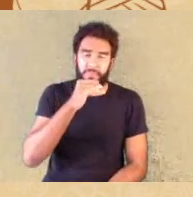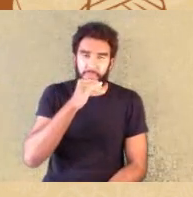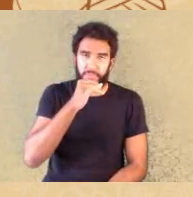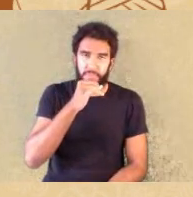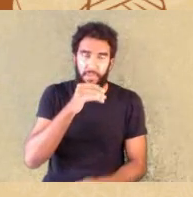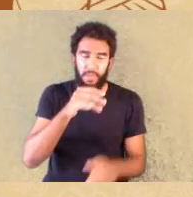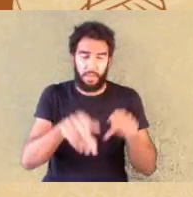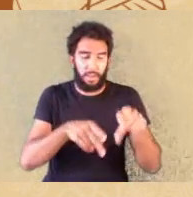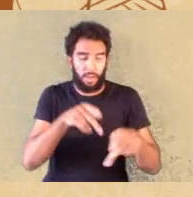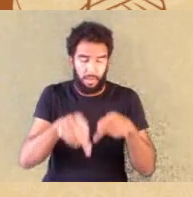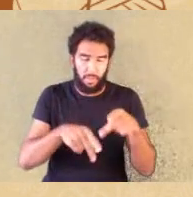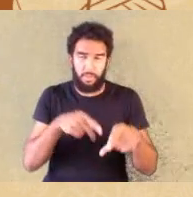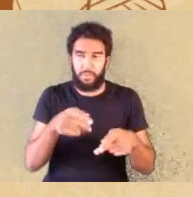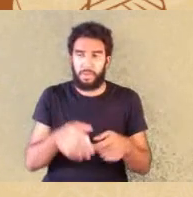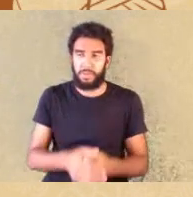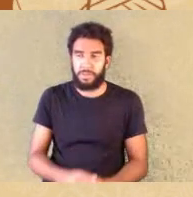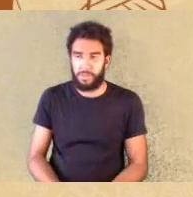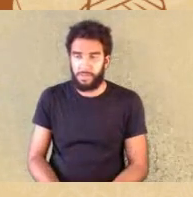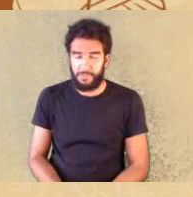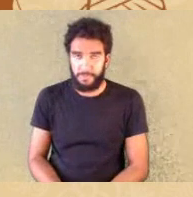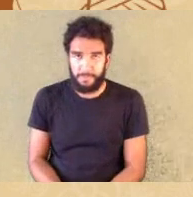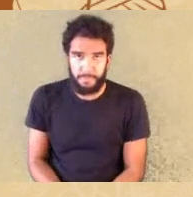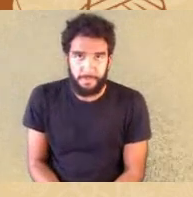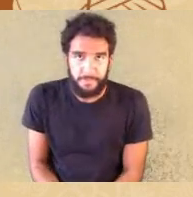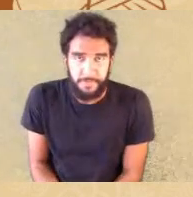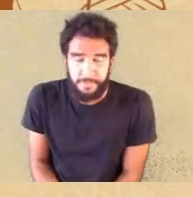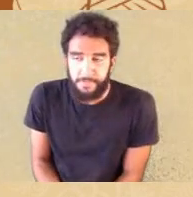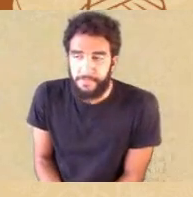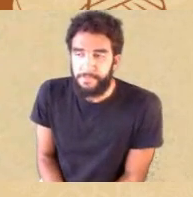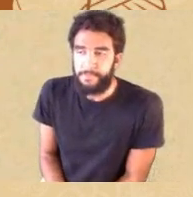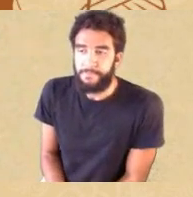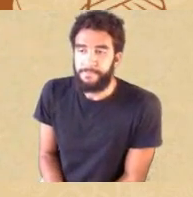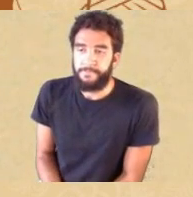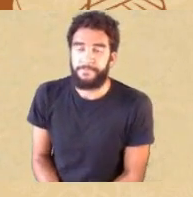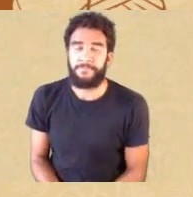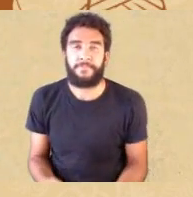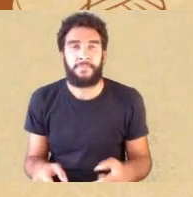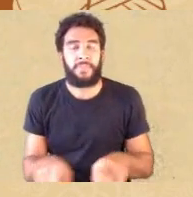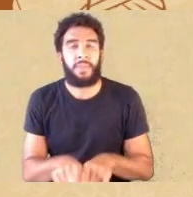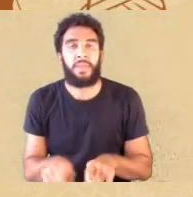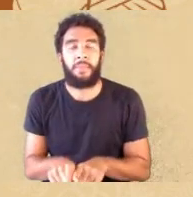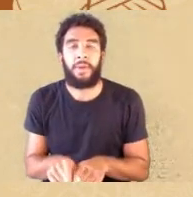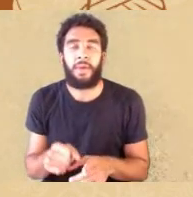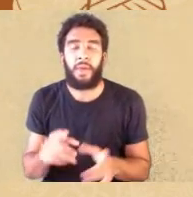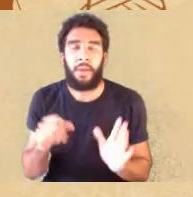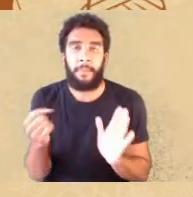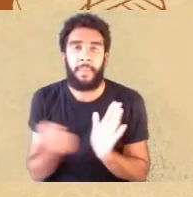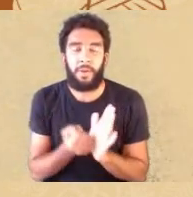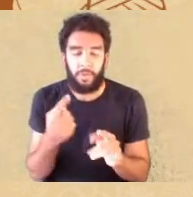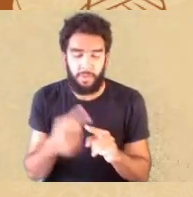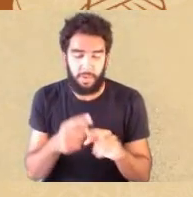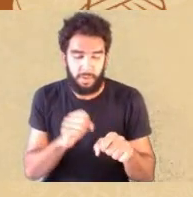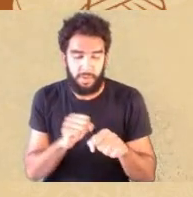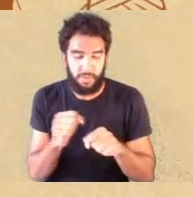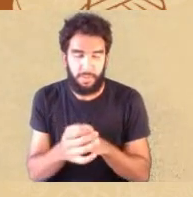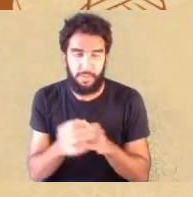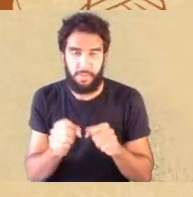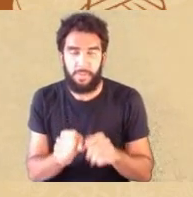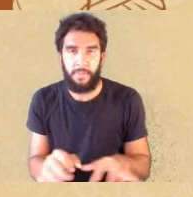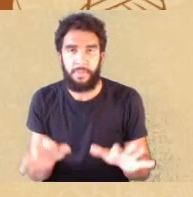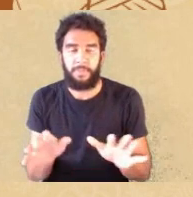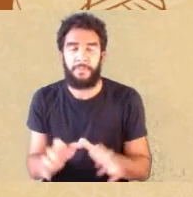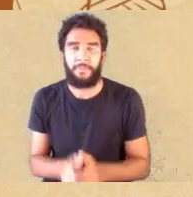população LGBTI, que é a mais, elas, em geral, estão marcadas muito pela última pandemia, a pandemia do HIV-AIDS, e,